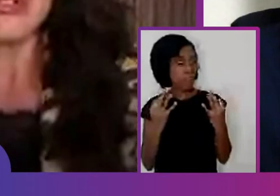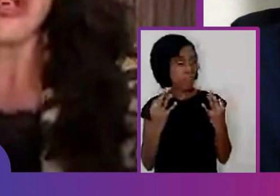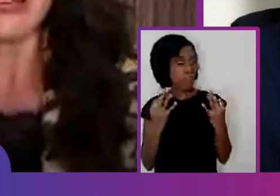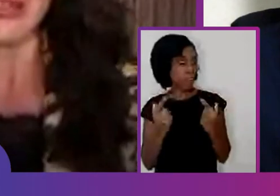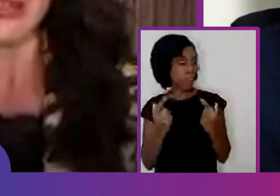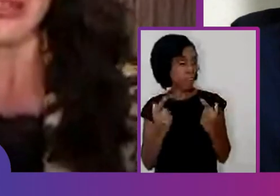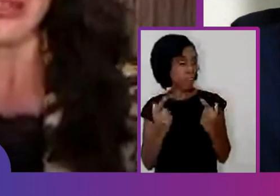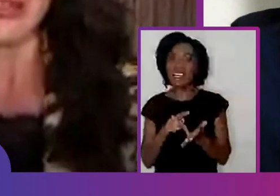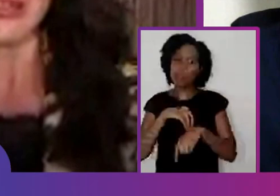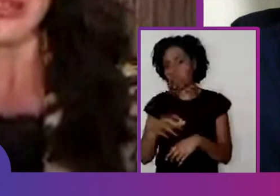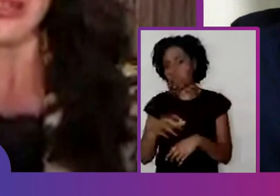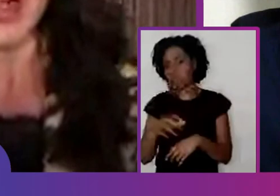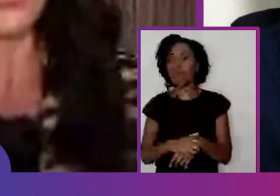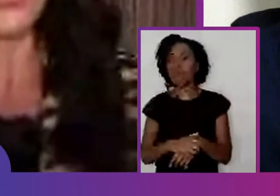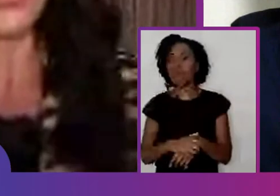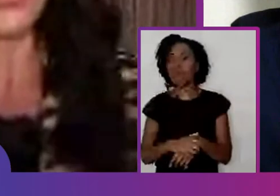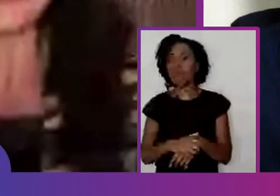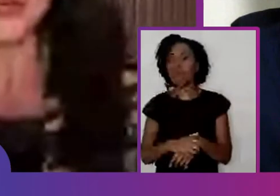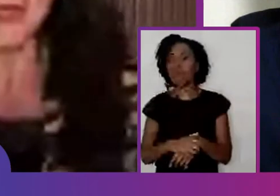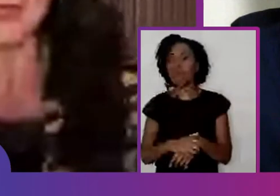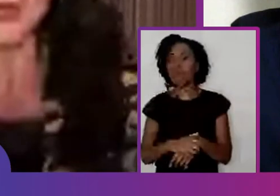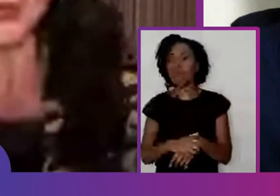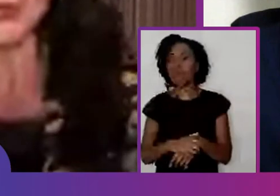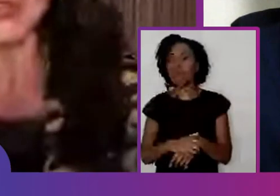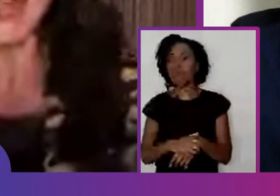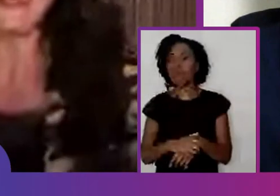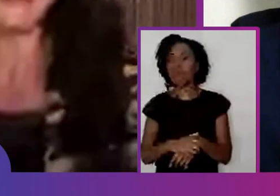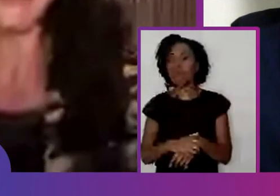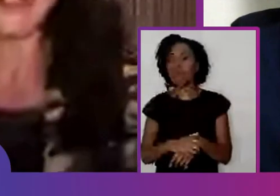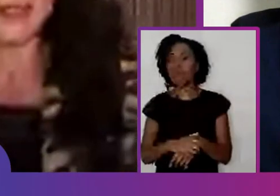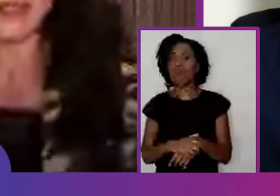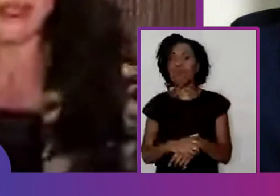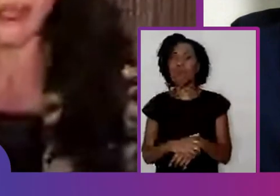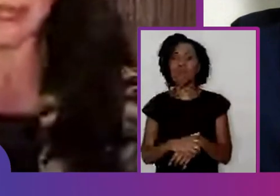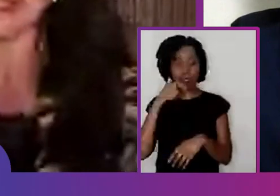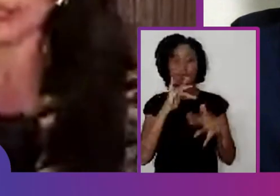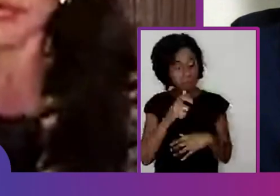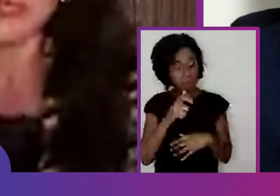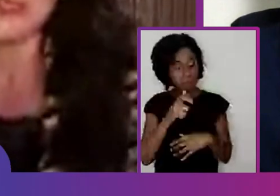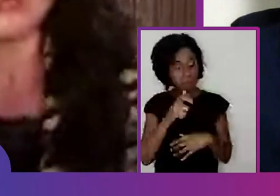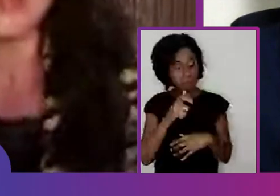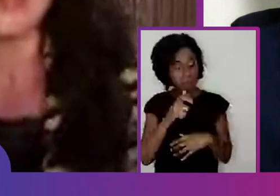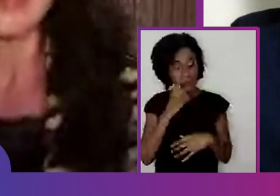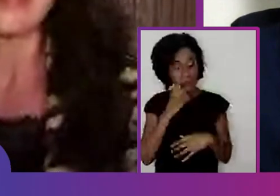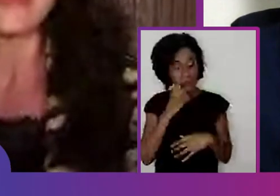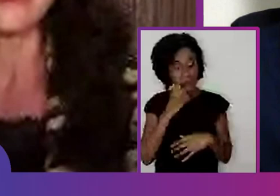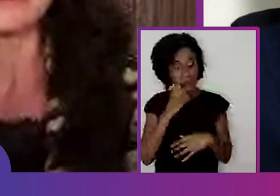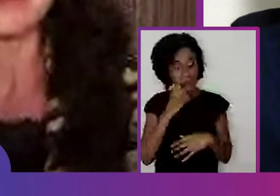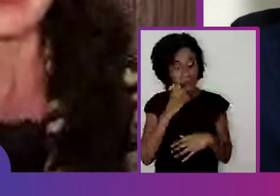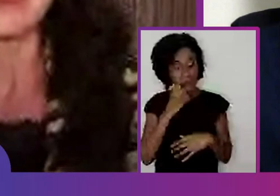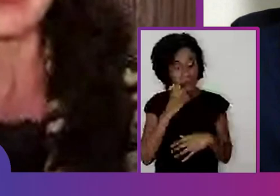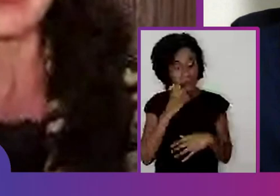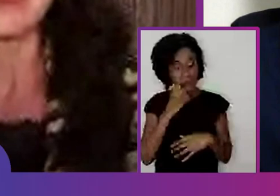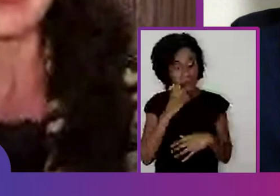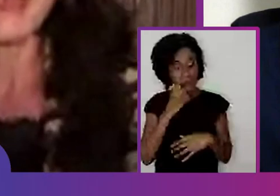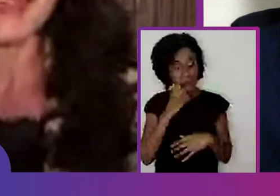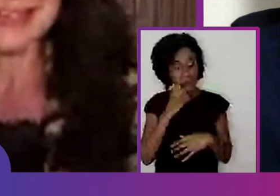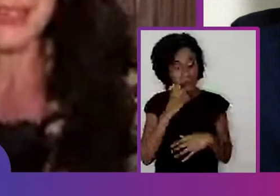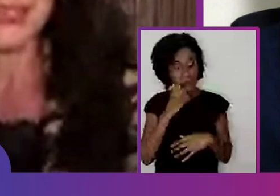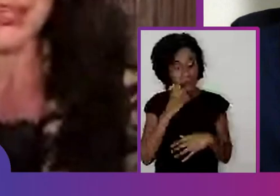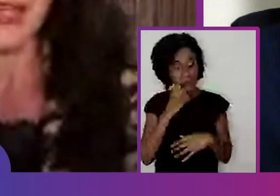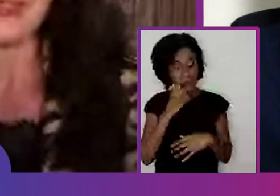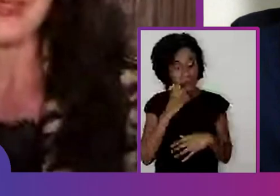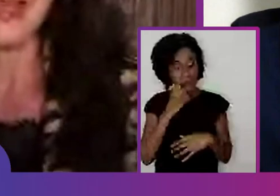indivíduo que não se sente à altura daquele espetáculo maravilhoso que é a vida das pessoas que postam, não se sente